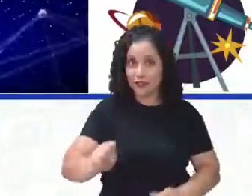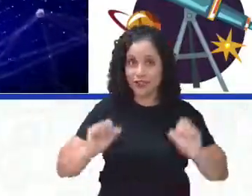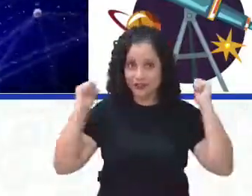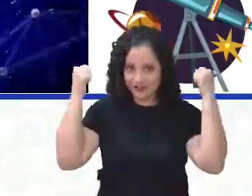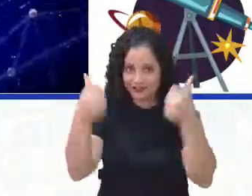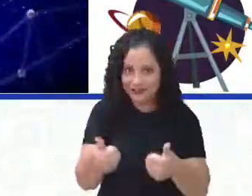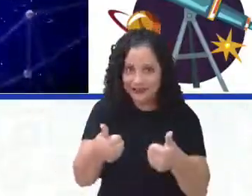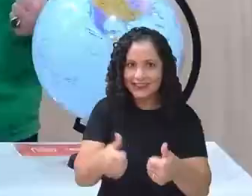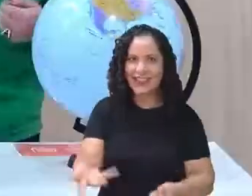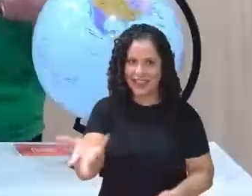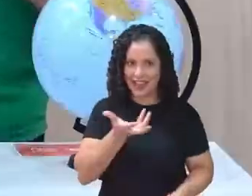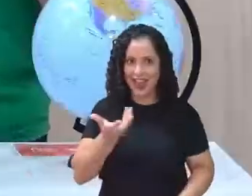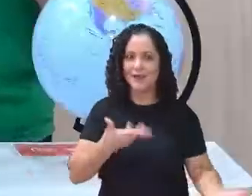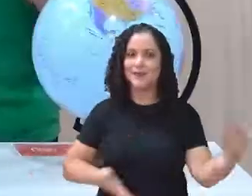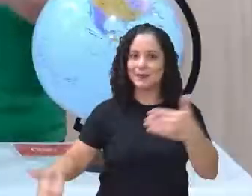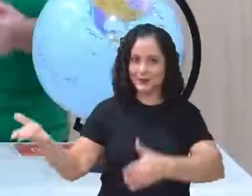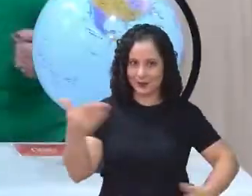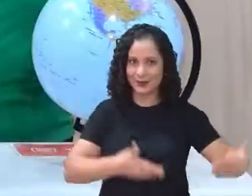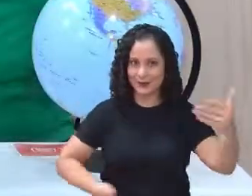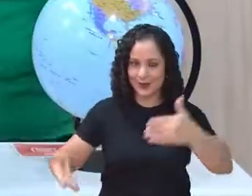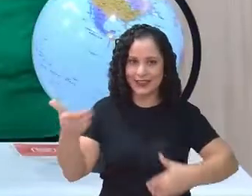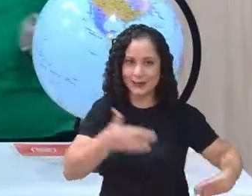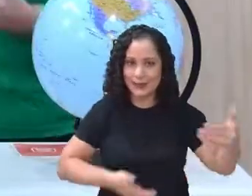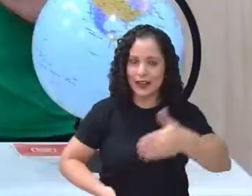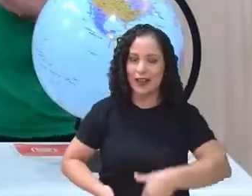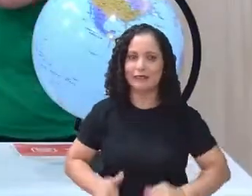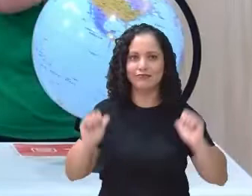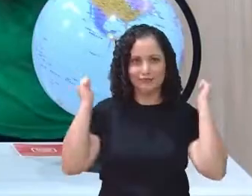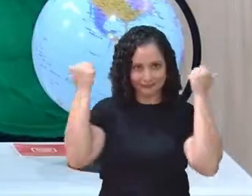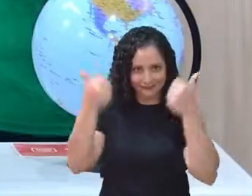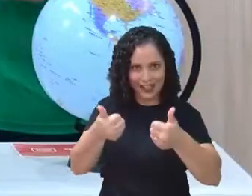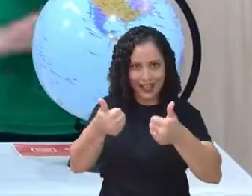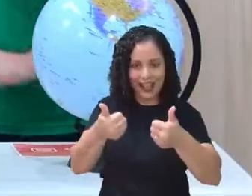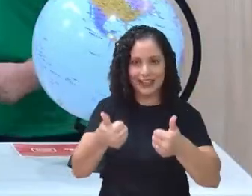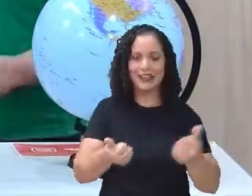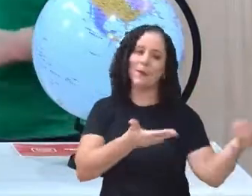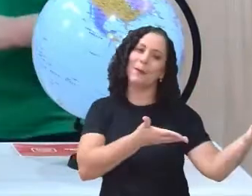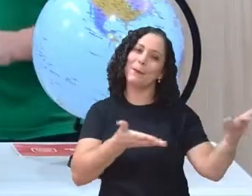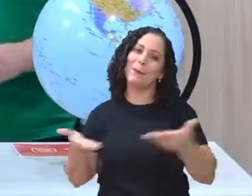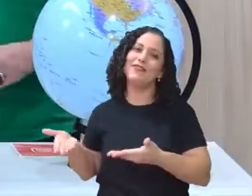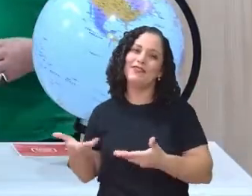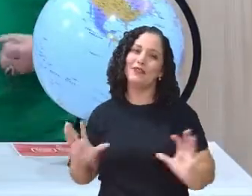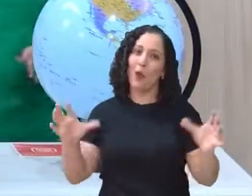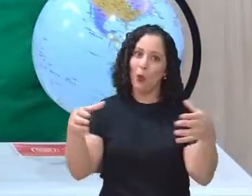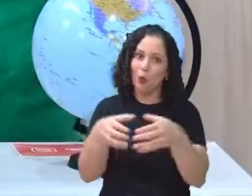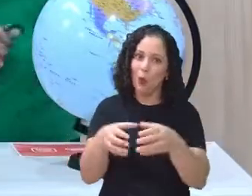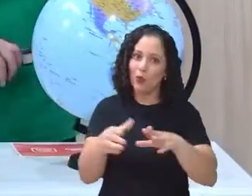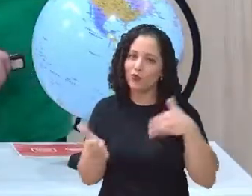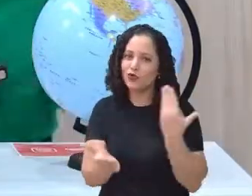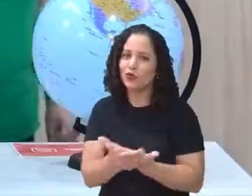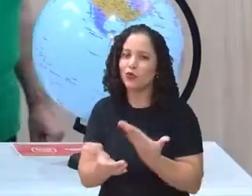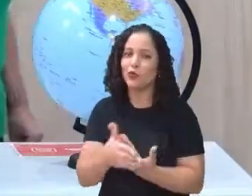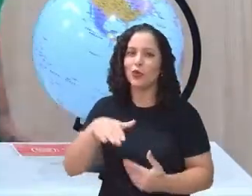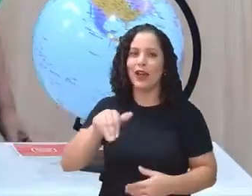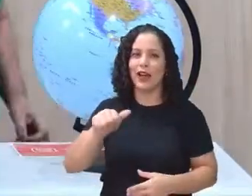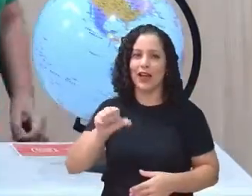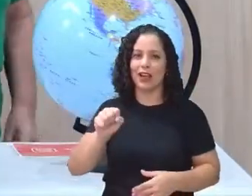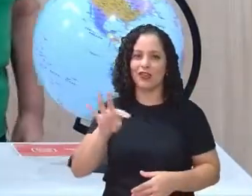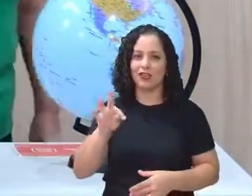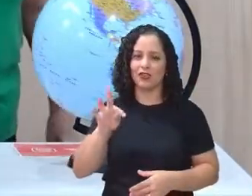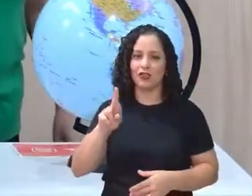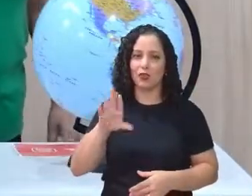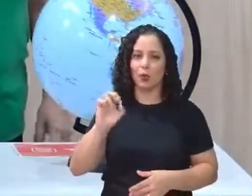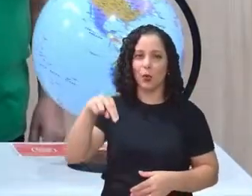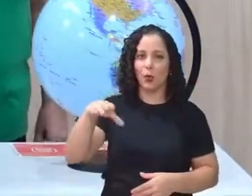gente, participar? Se vocês topam, então, bem-vindos ao Clube de Astronomia, não é, professora Cláudia? É,